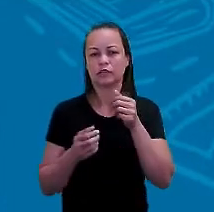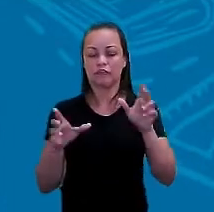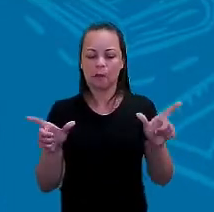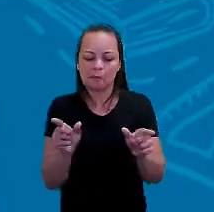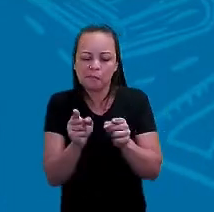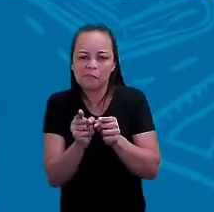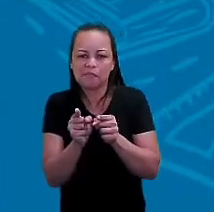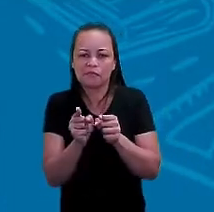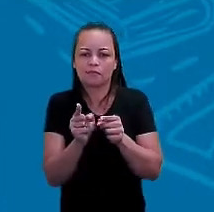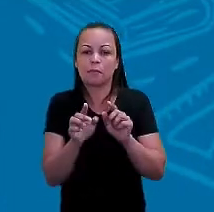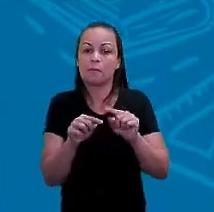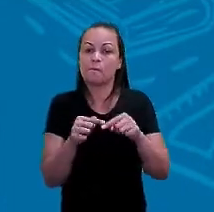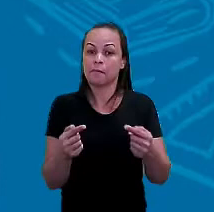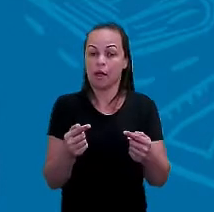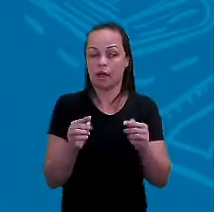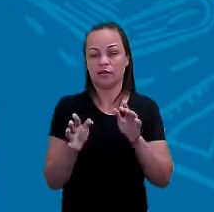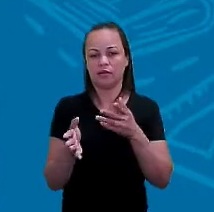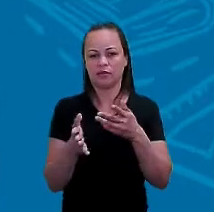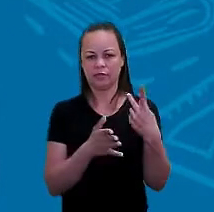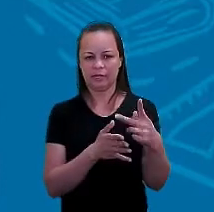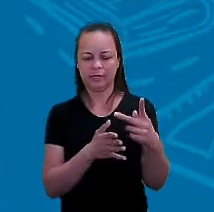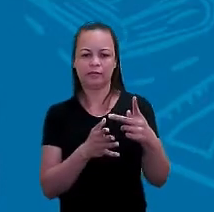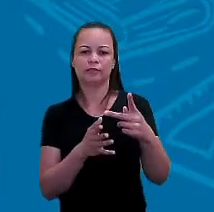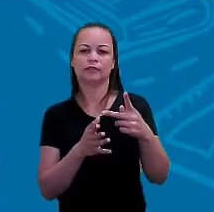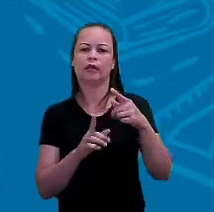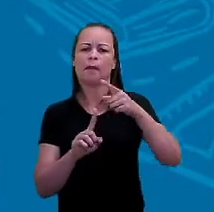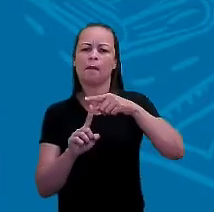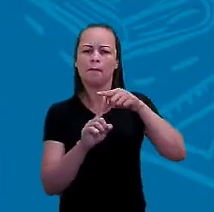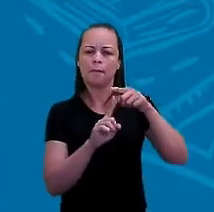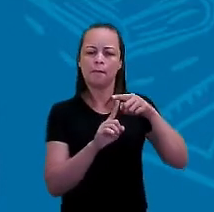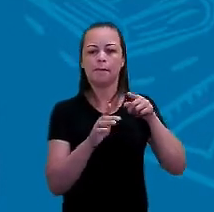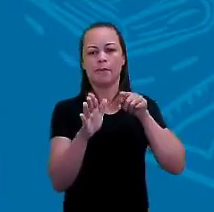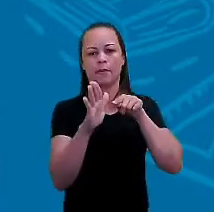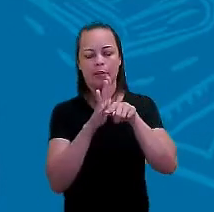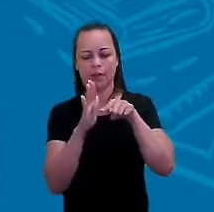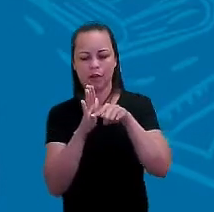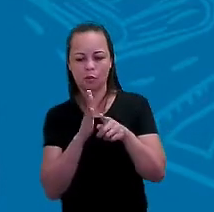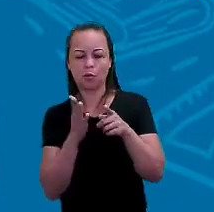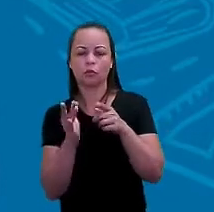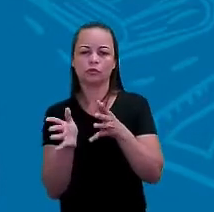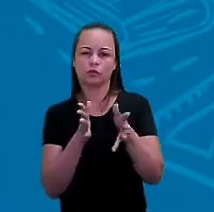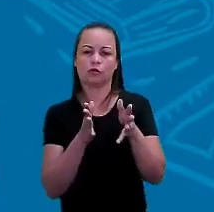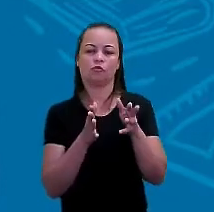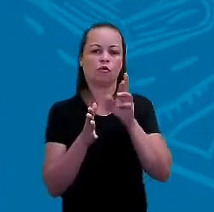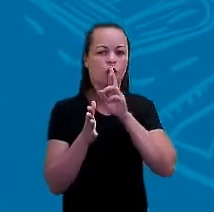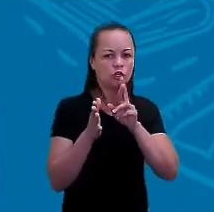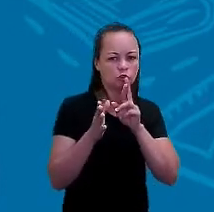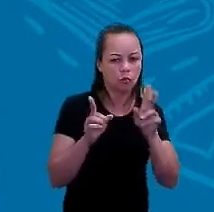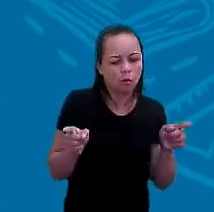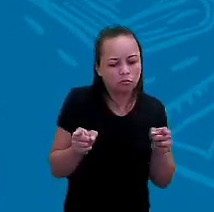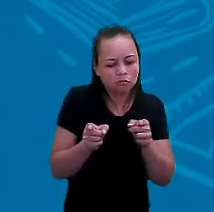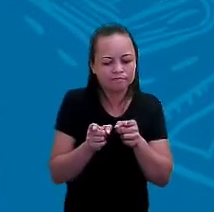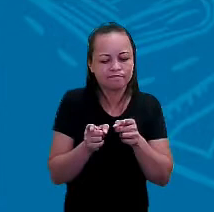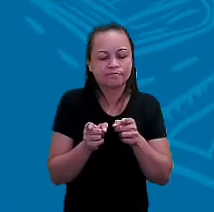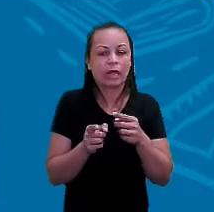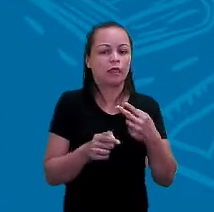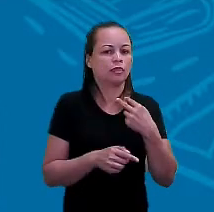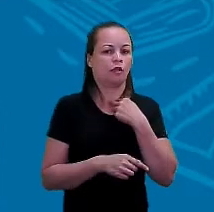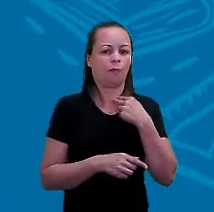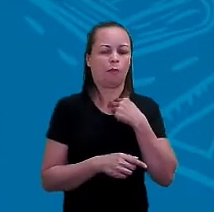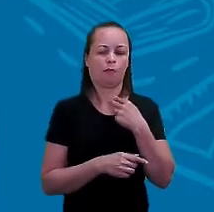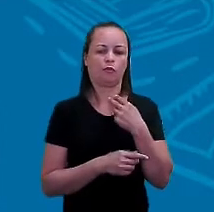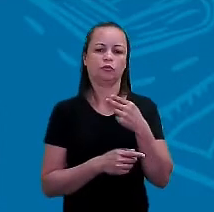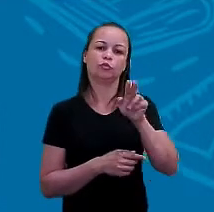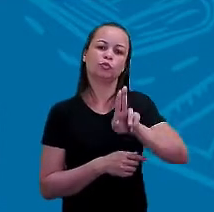abreviada. Porém, nesse tipo de pergunta, que são perguntas com respostas curtas, eu não posso usar